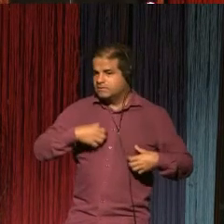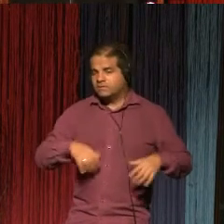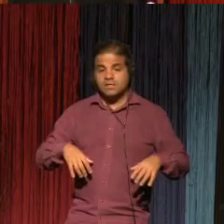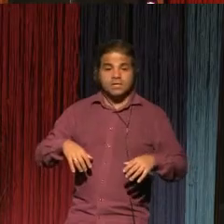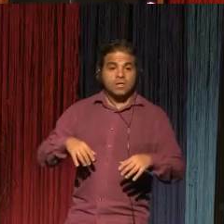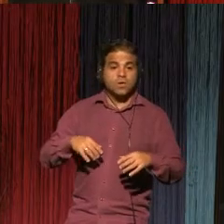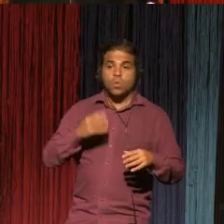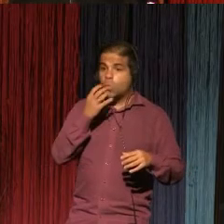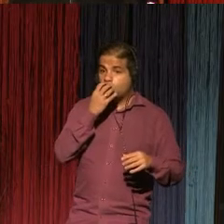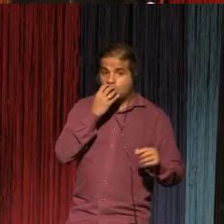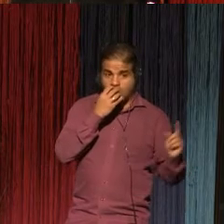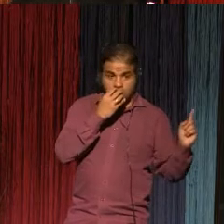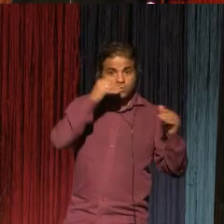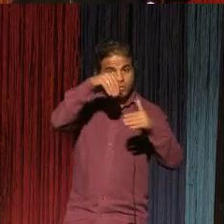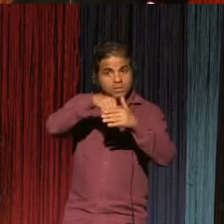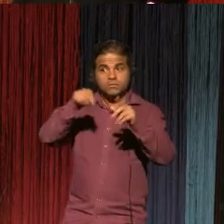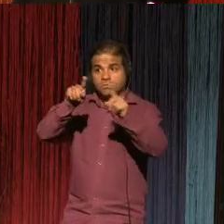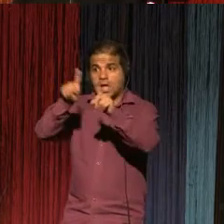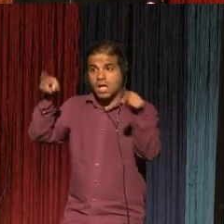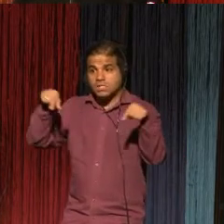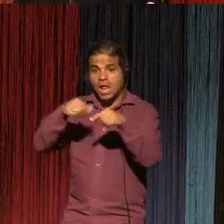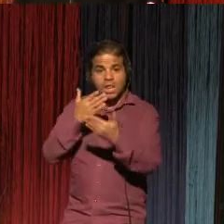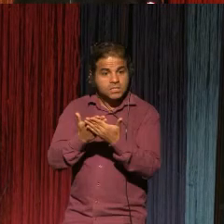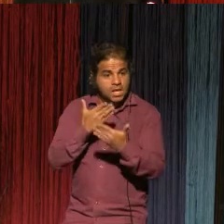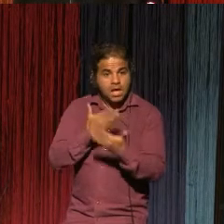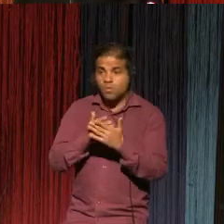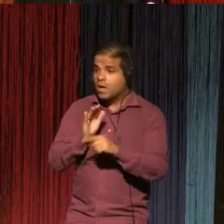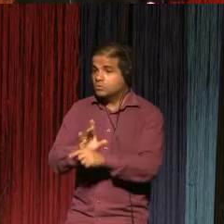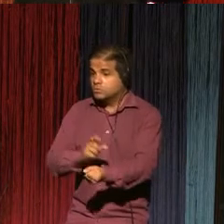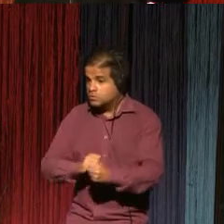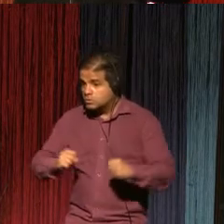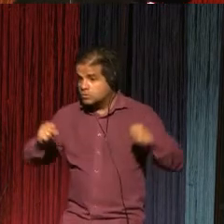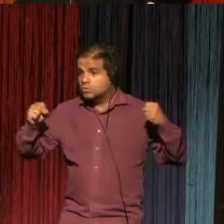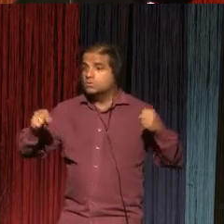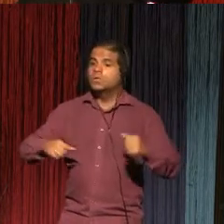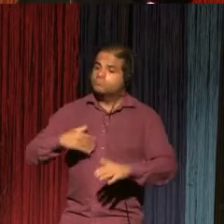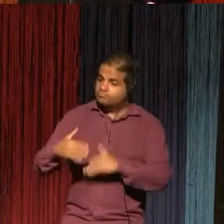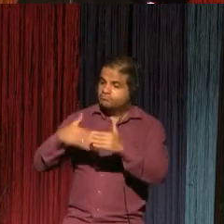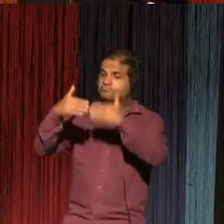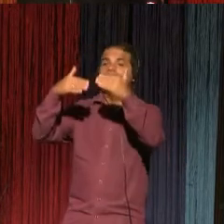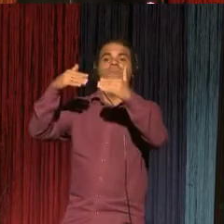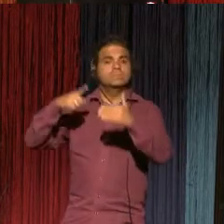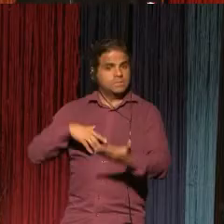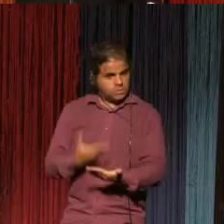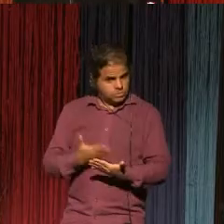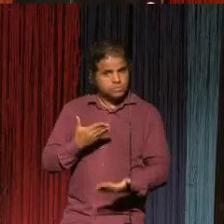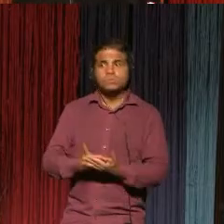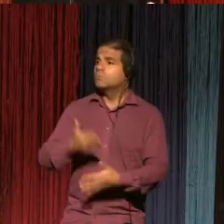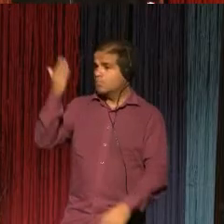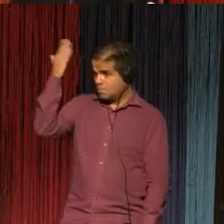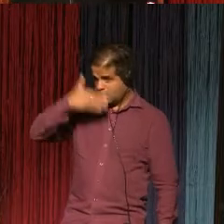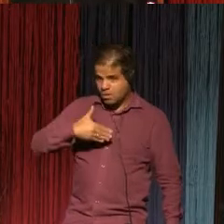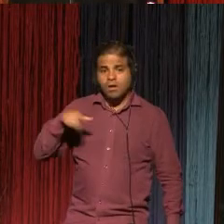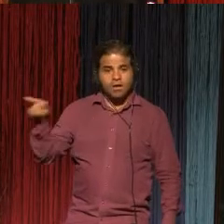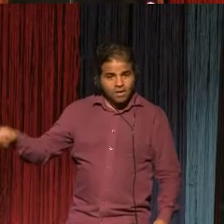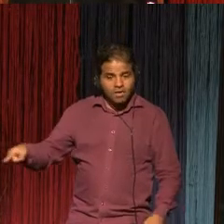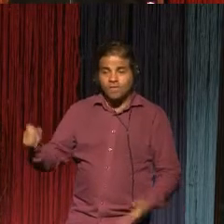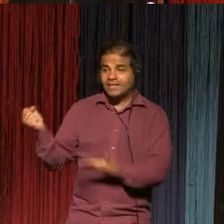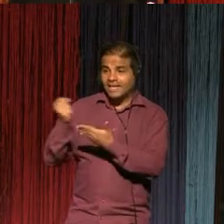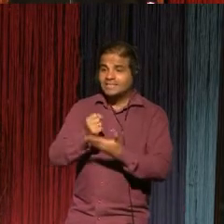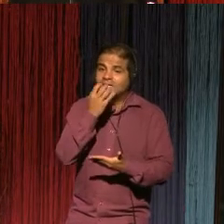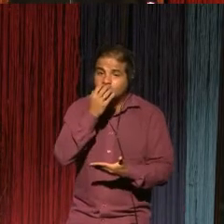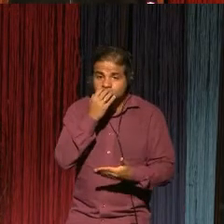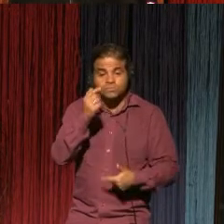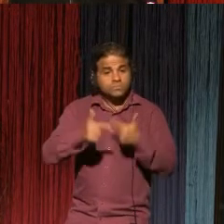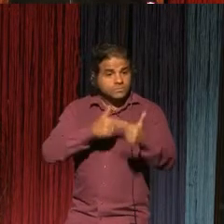sala de aula reduz o estresse e ajuda as crianças a terem um melhor desempenho. Tem vários estudos que mostram isso. Trazer um cachorro